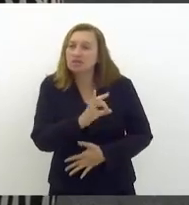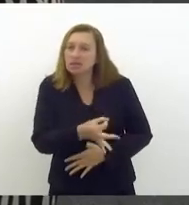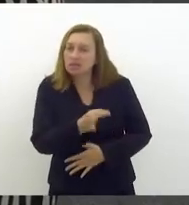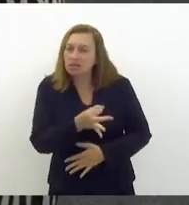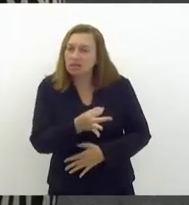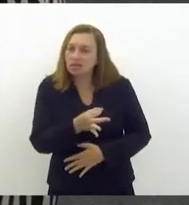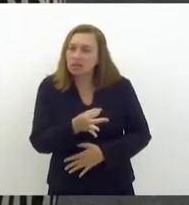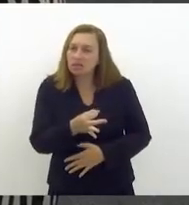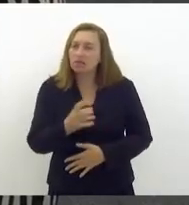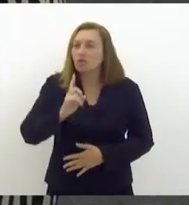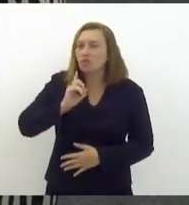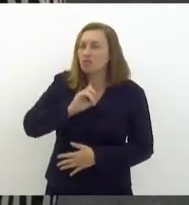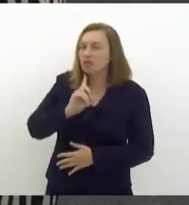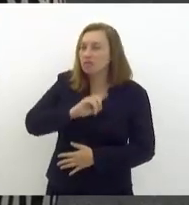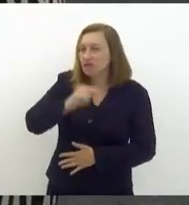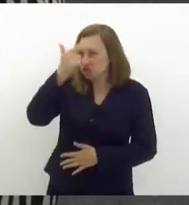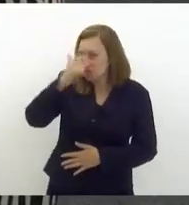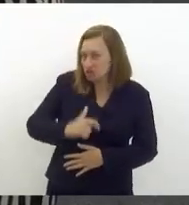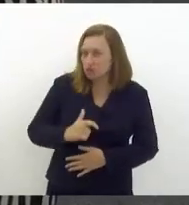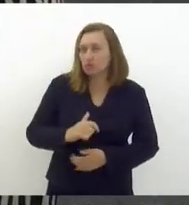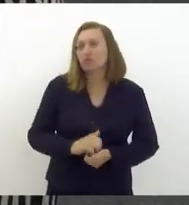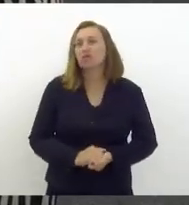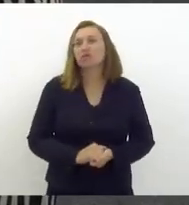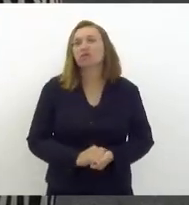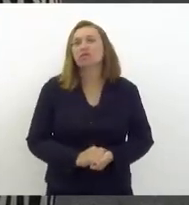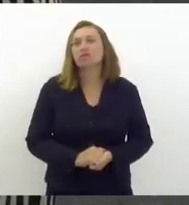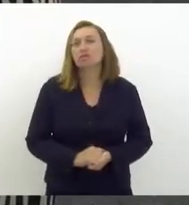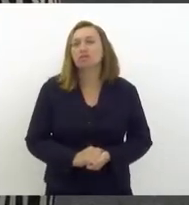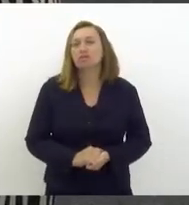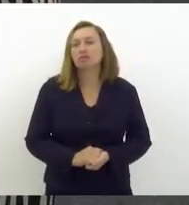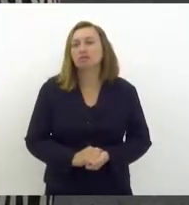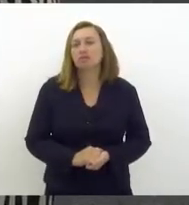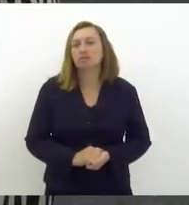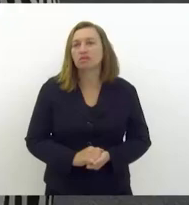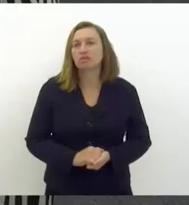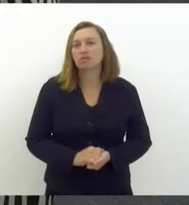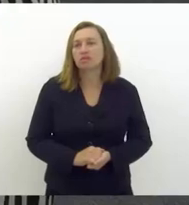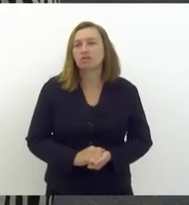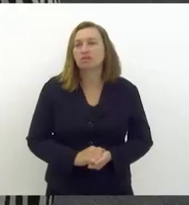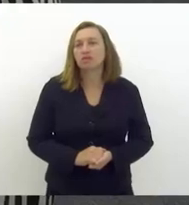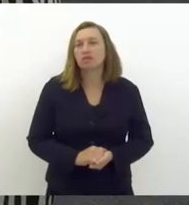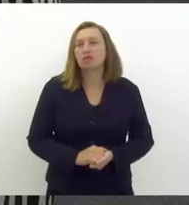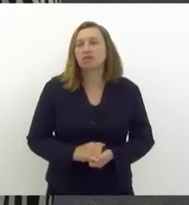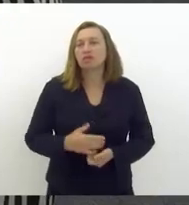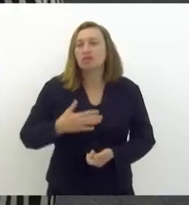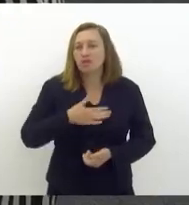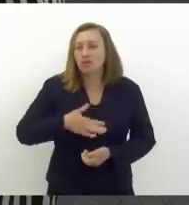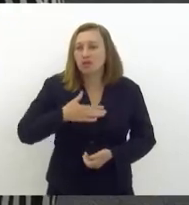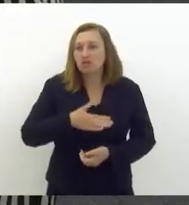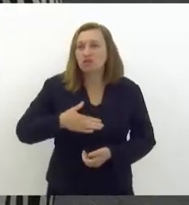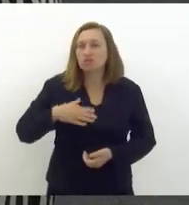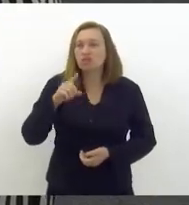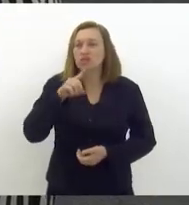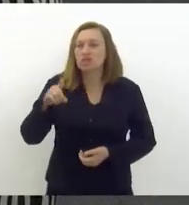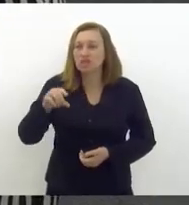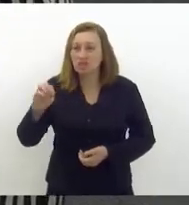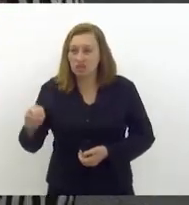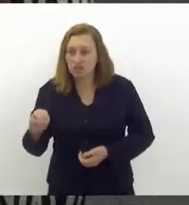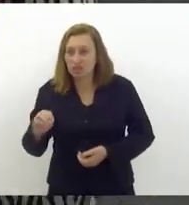como rubro-negra Flamenguista que é fandusico né E